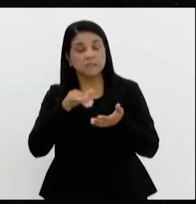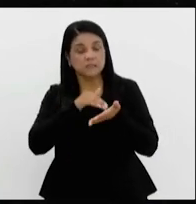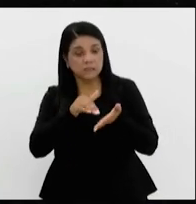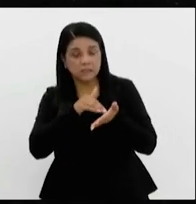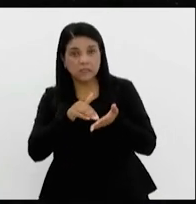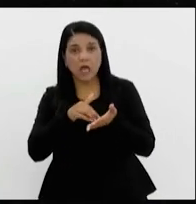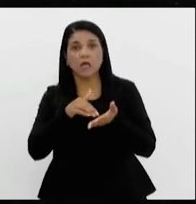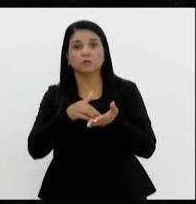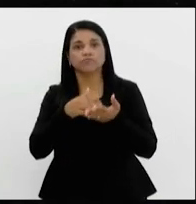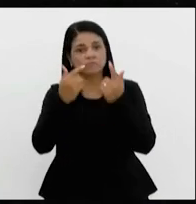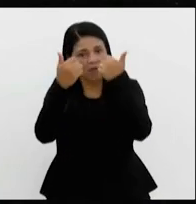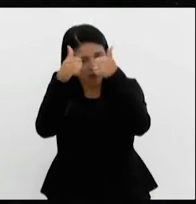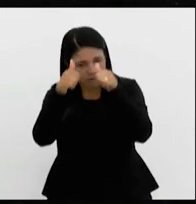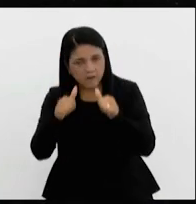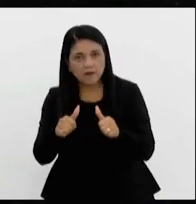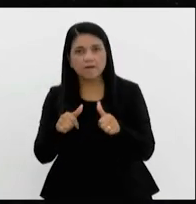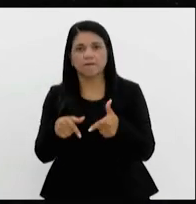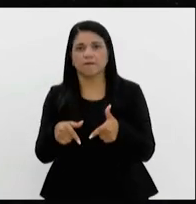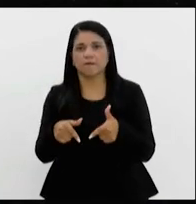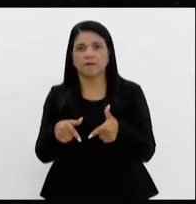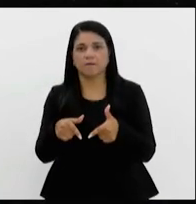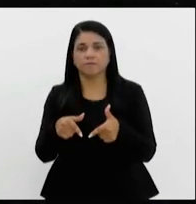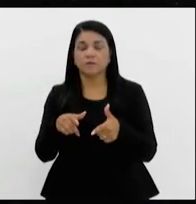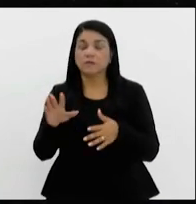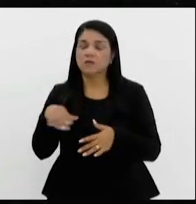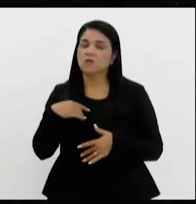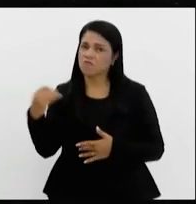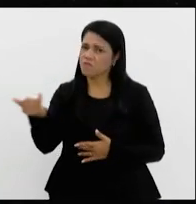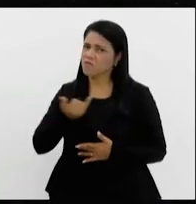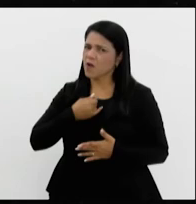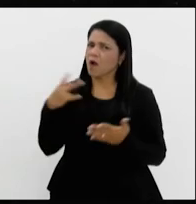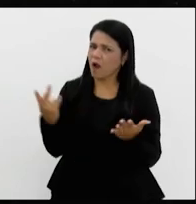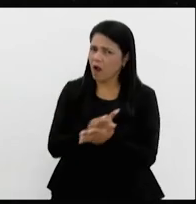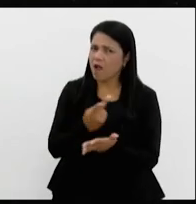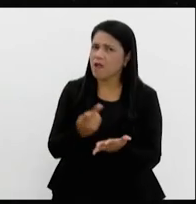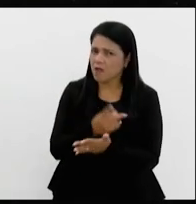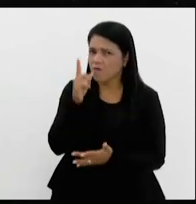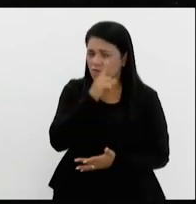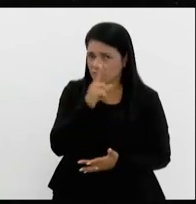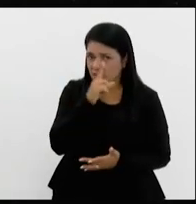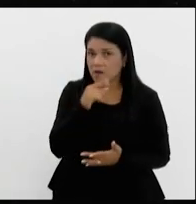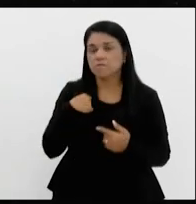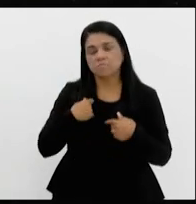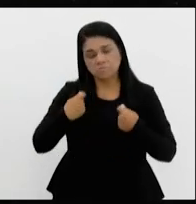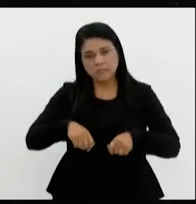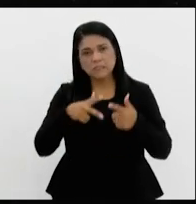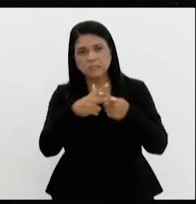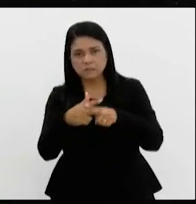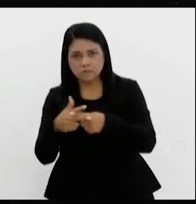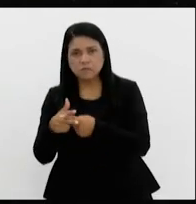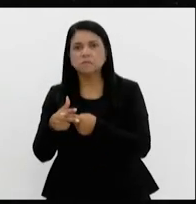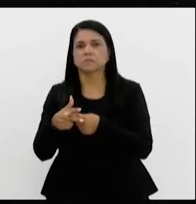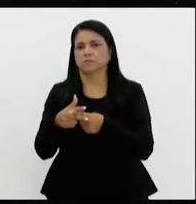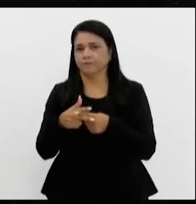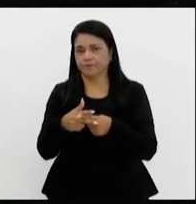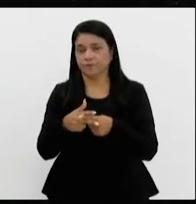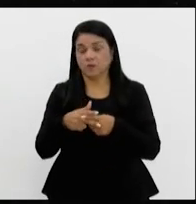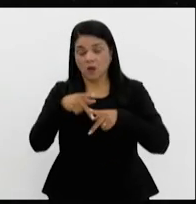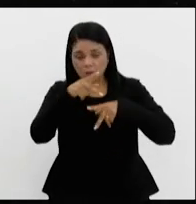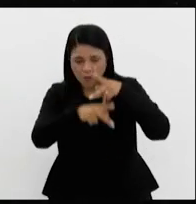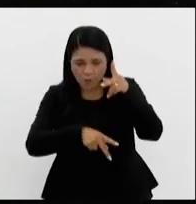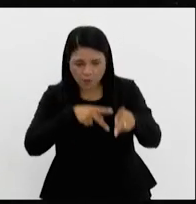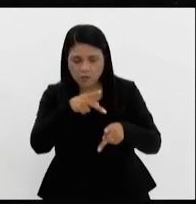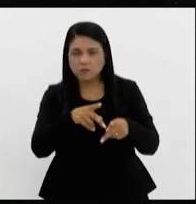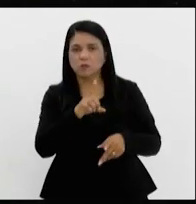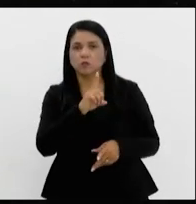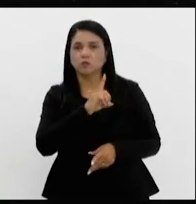Osório falou que era um erro, mas está na hora de se reparar esse erro e fazer com que a população ali de Xerém, de Duque de Caxias, todos